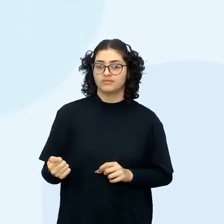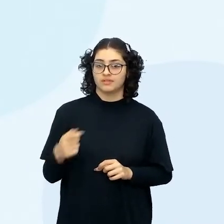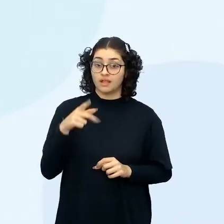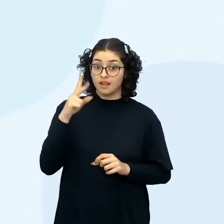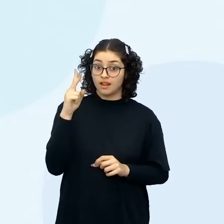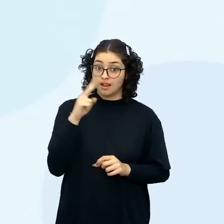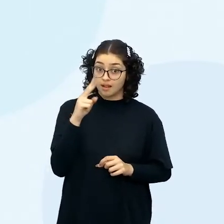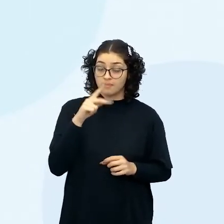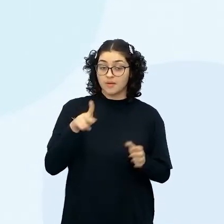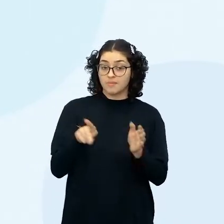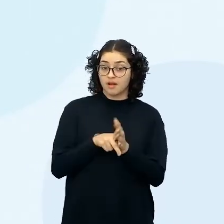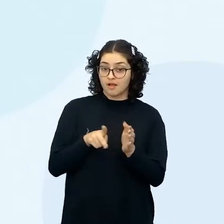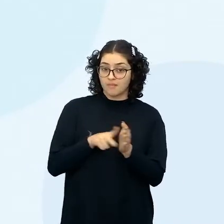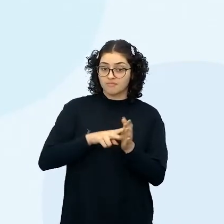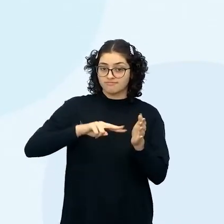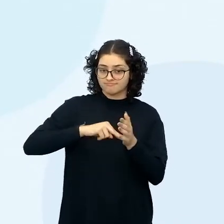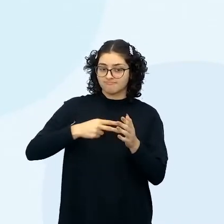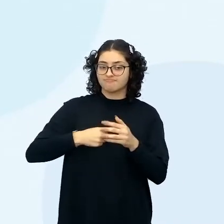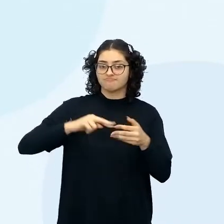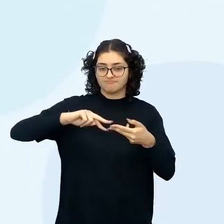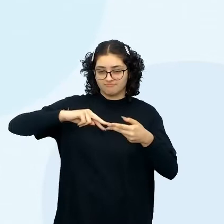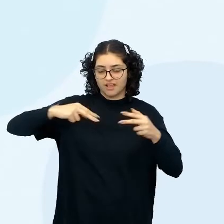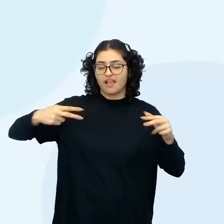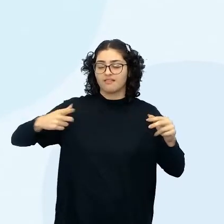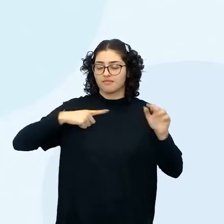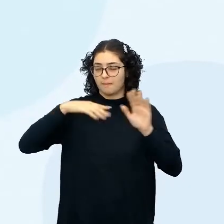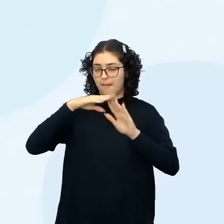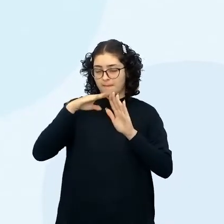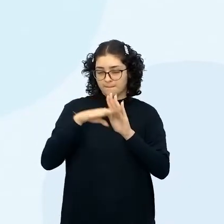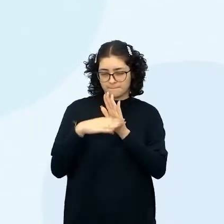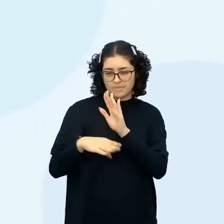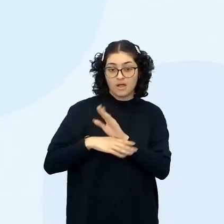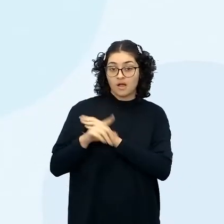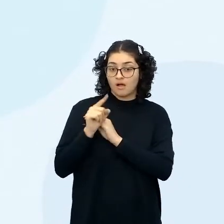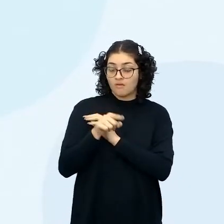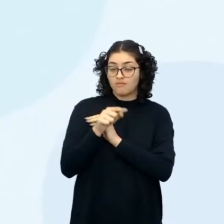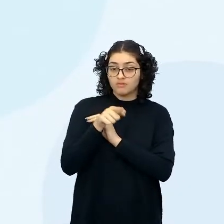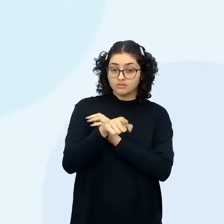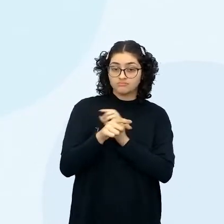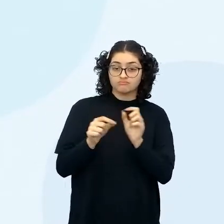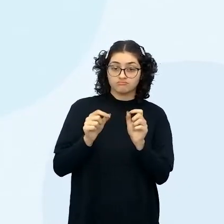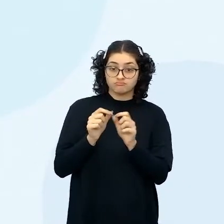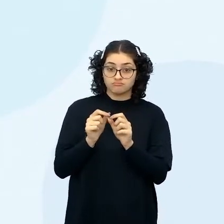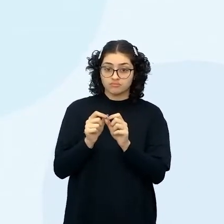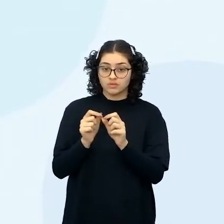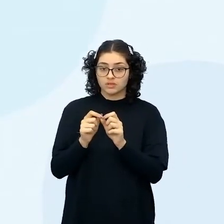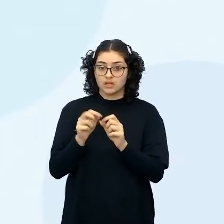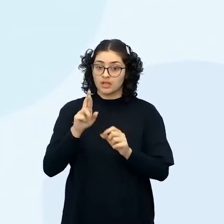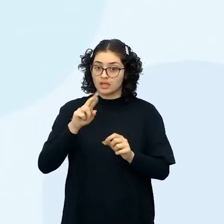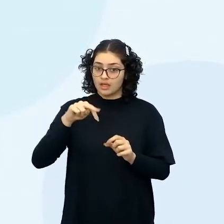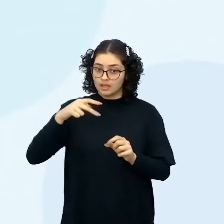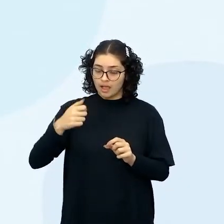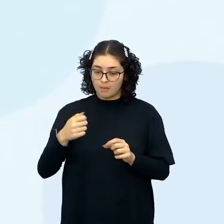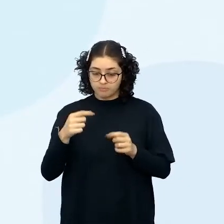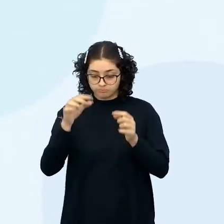de genética, né? Então, a partir do DNA, quando eu formo esse